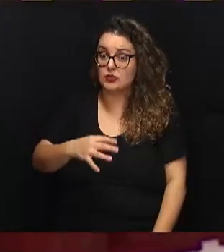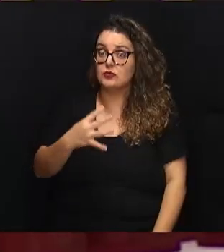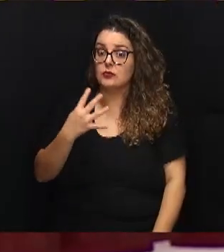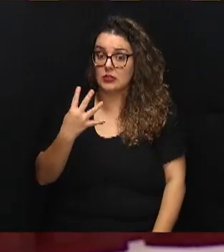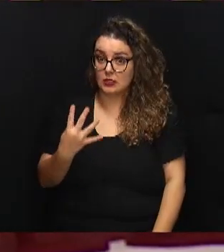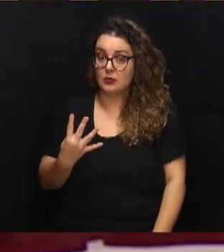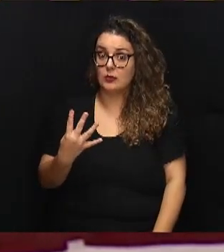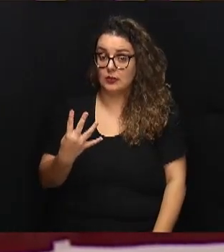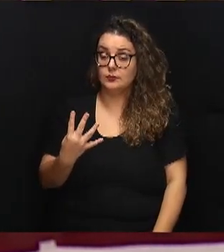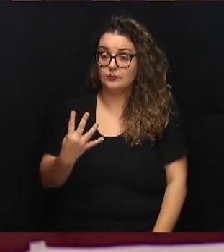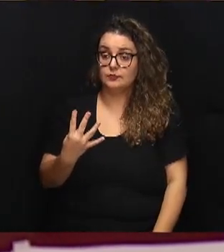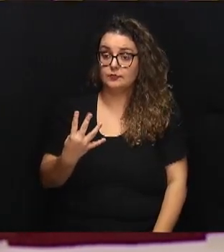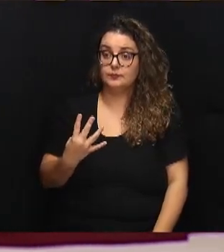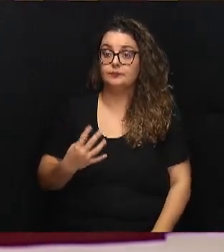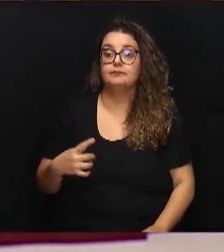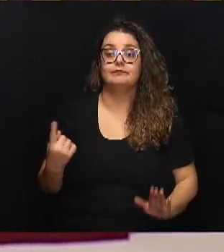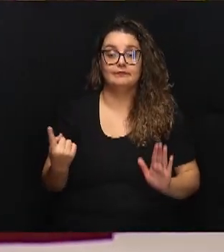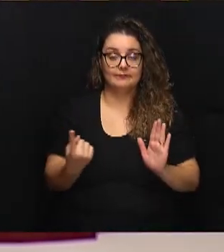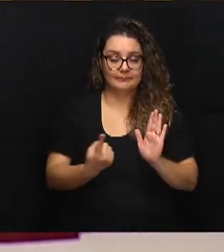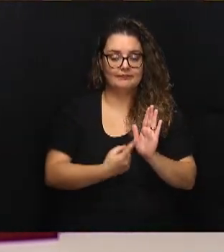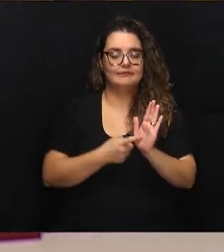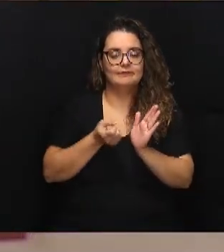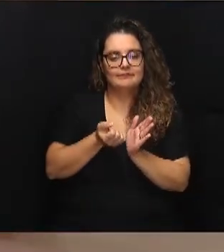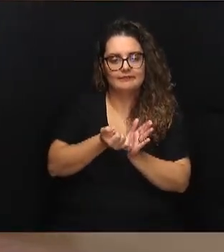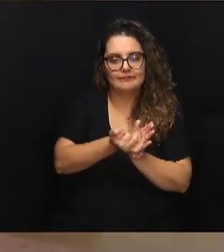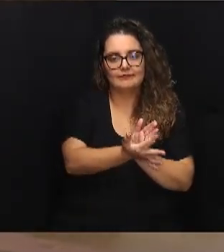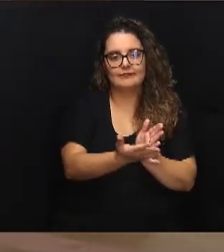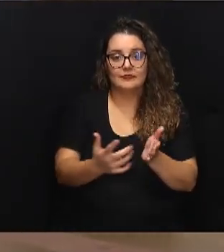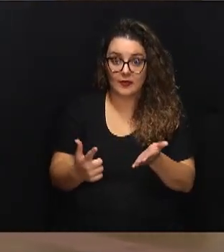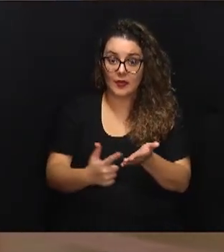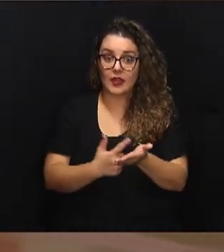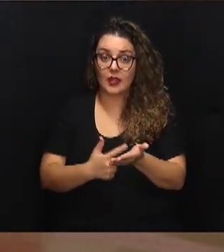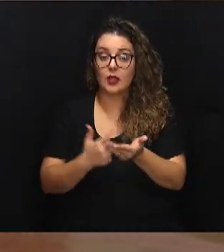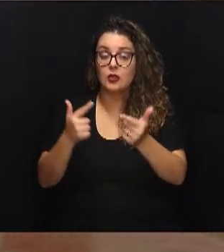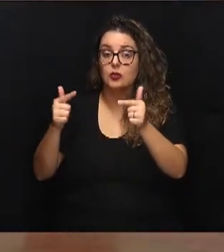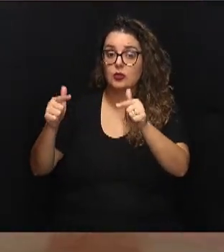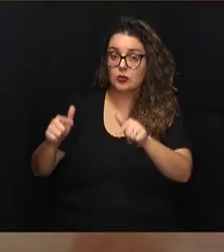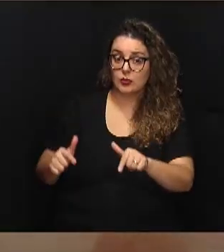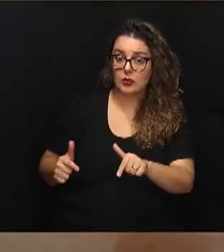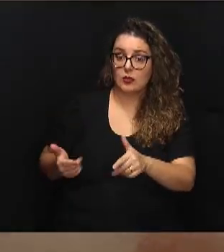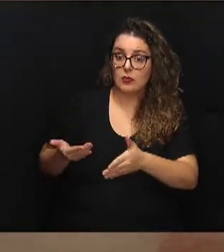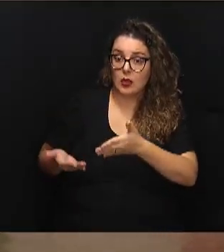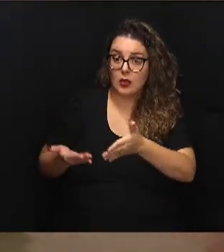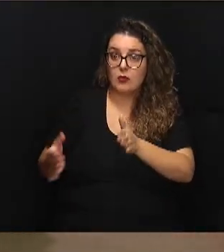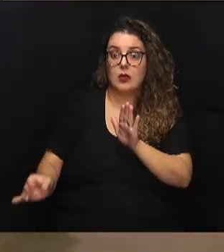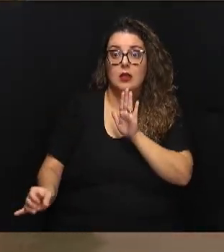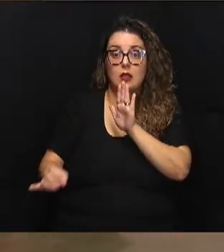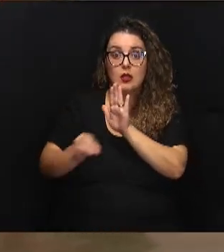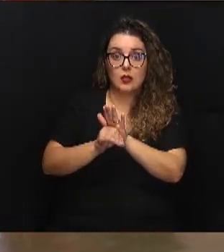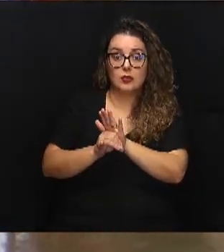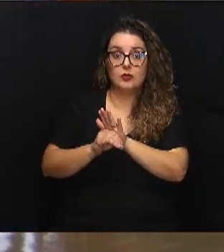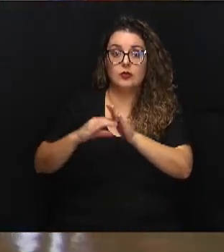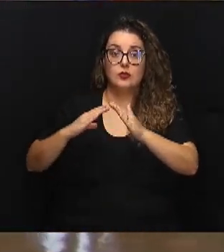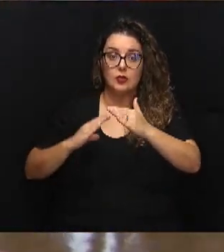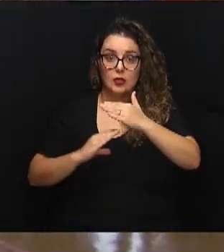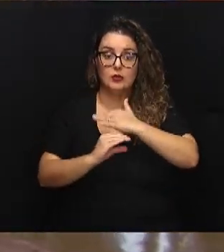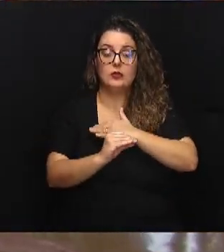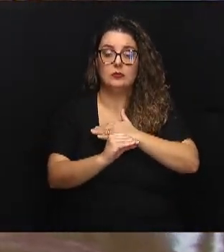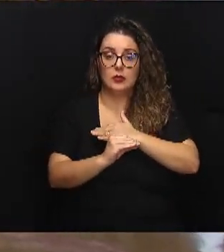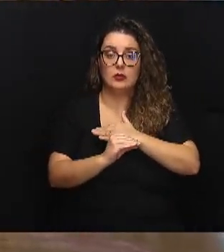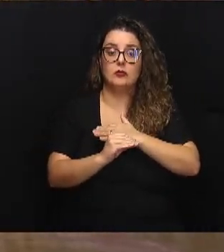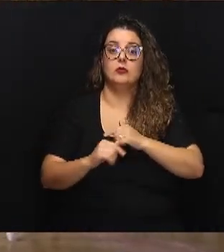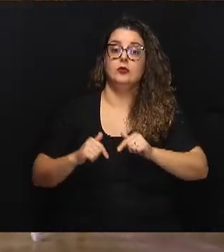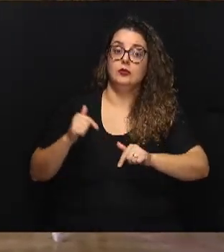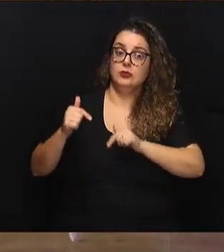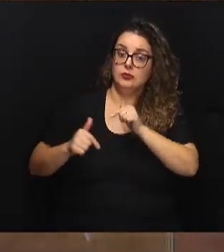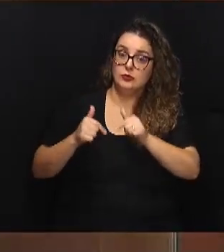1894 e vai ganhar as páginas de um livro. O local preserva a identidade dos imigrantes, com